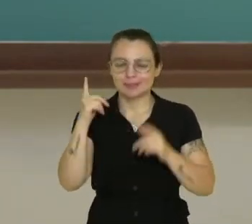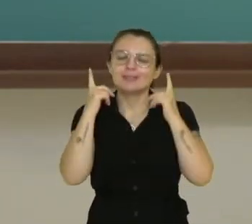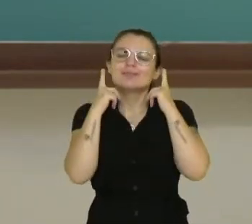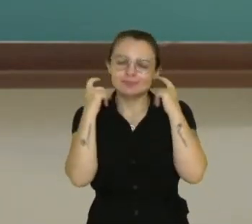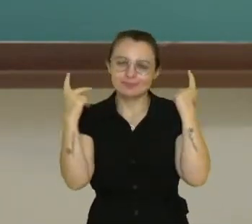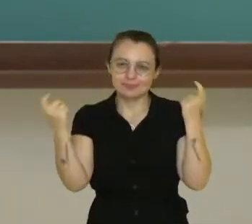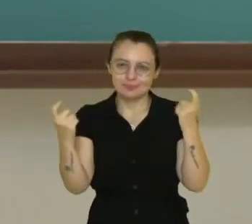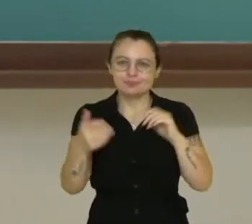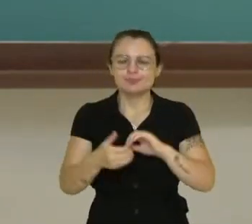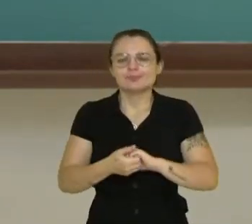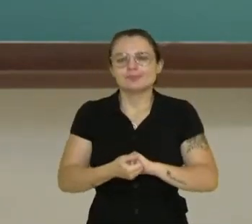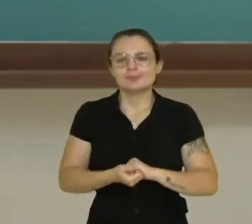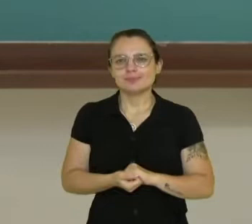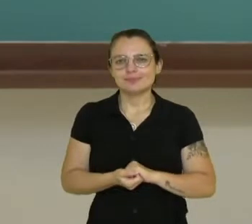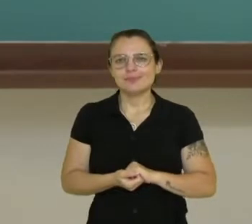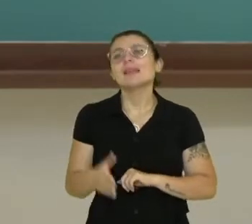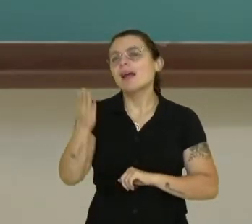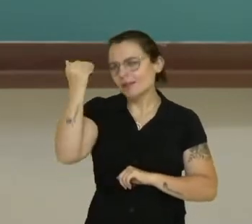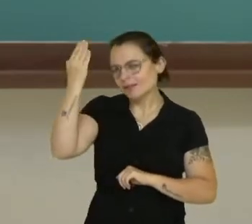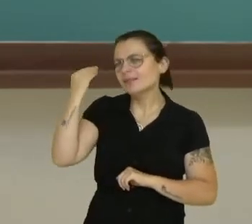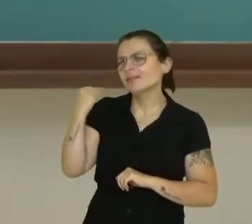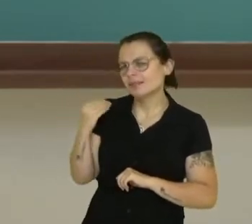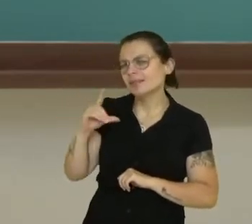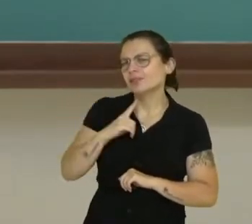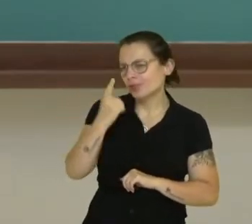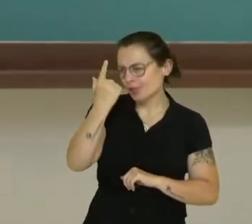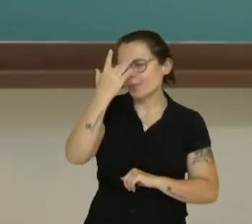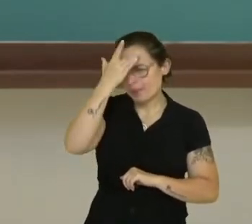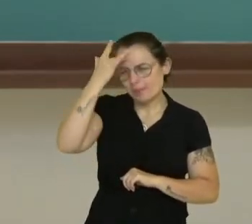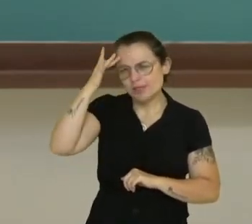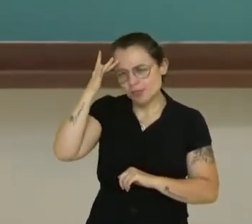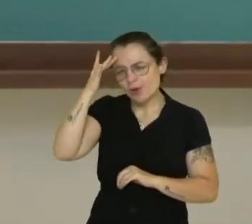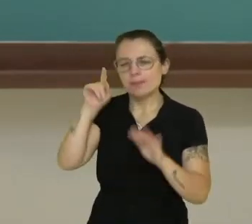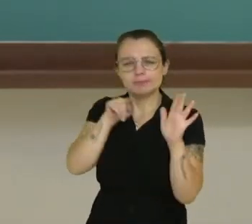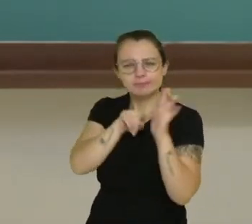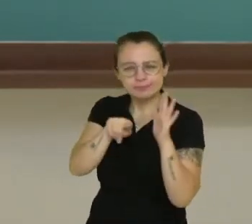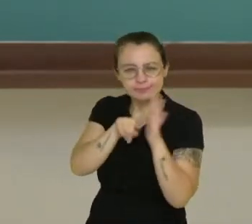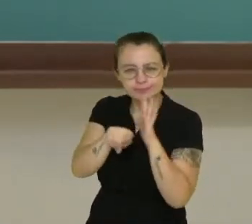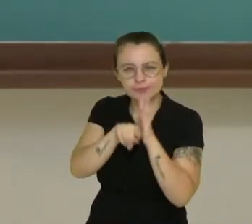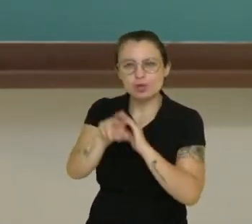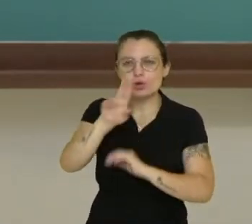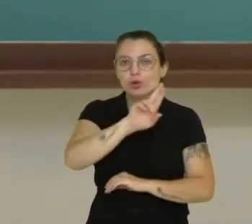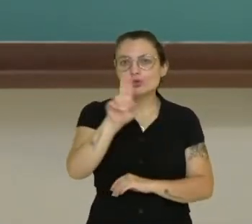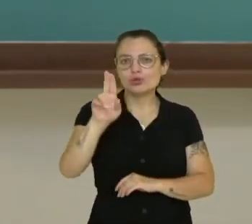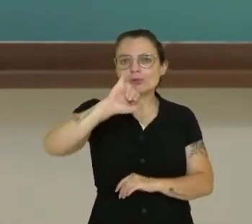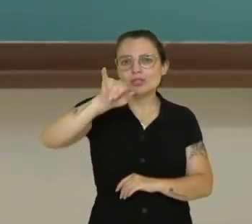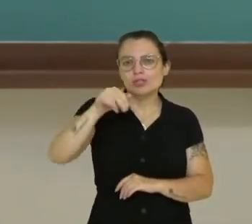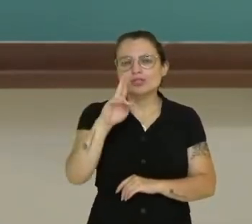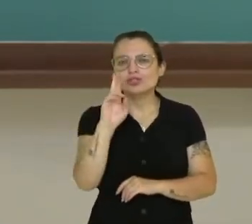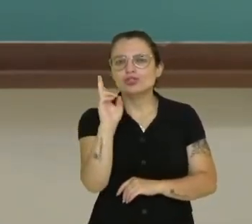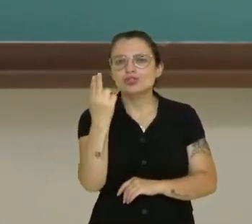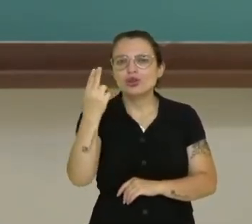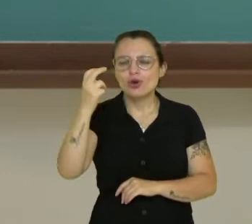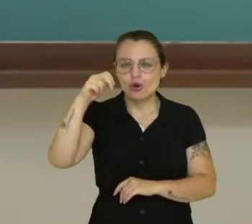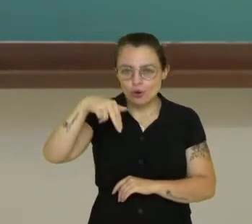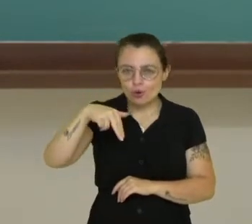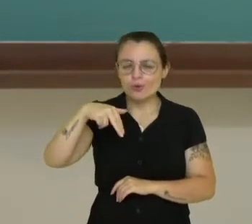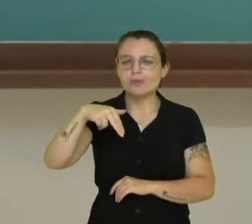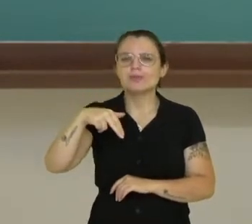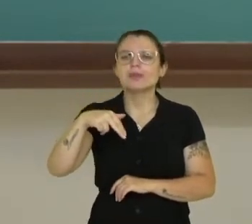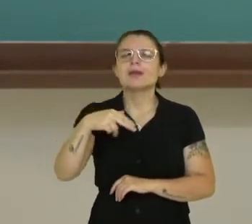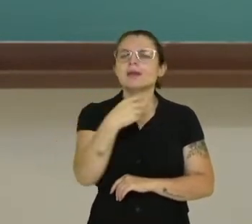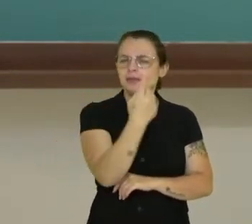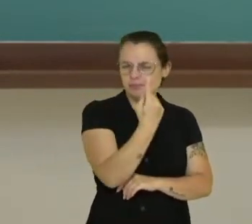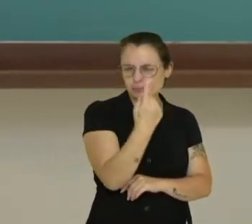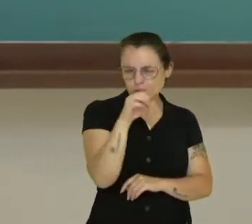música, um pesquisador da música, um músico chamado John Cage, que em 1912 chegou a dizer